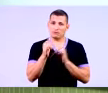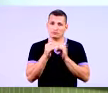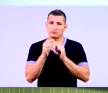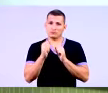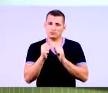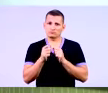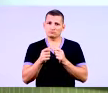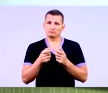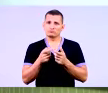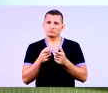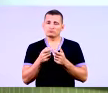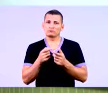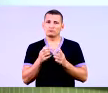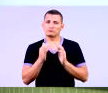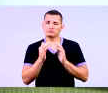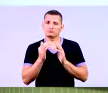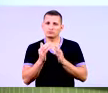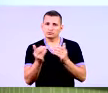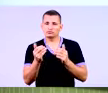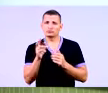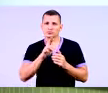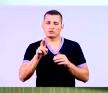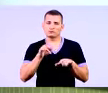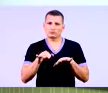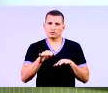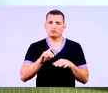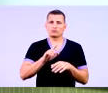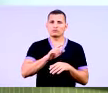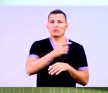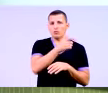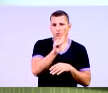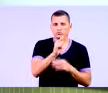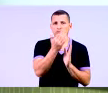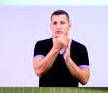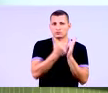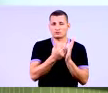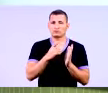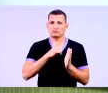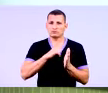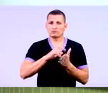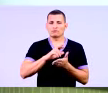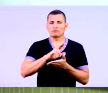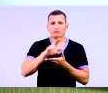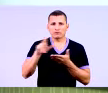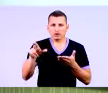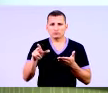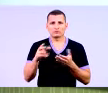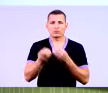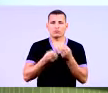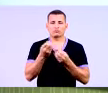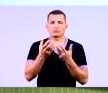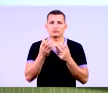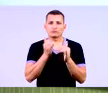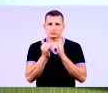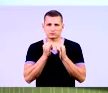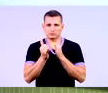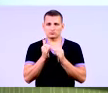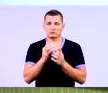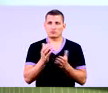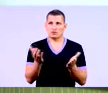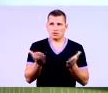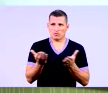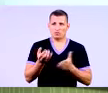possa pedir para o usuário digitar pode vir de outro programa ou seja eu tenho várias formas de receber a informação agora a